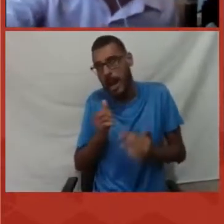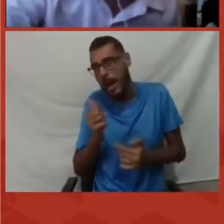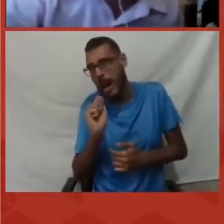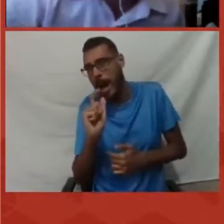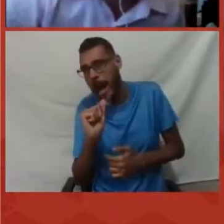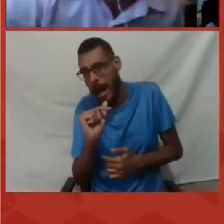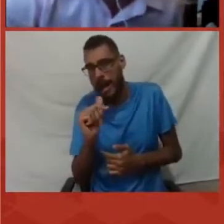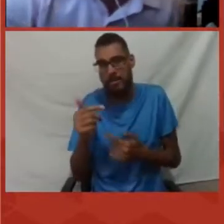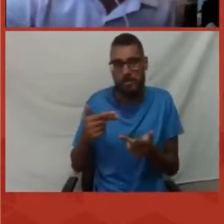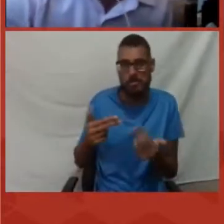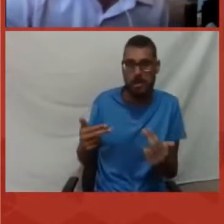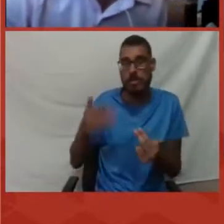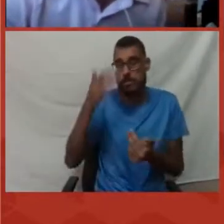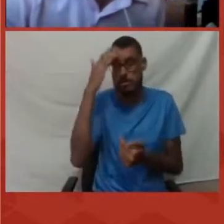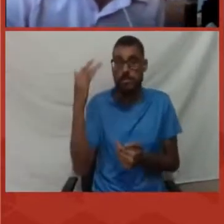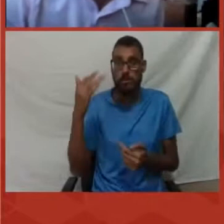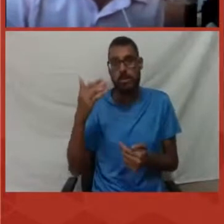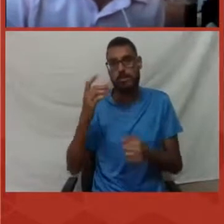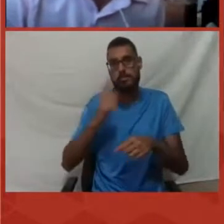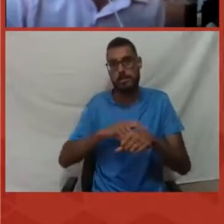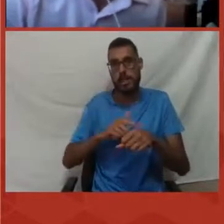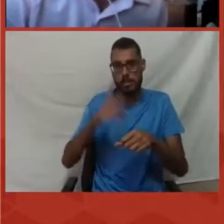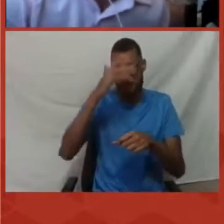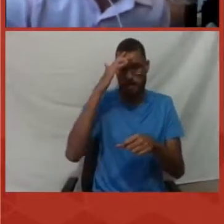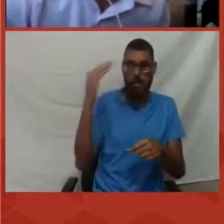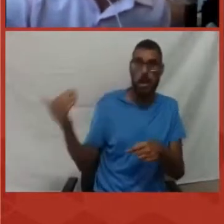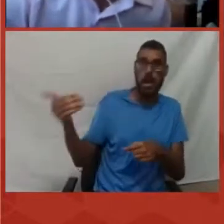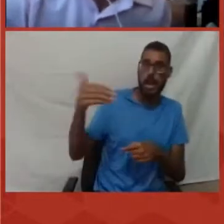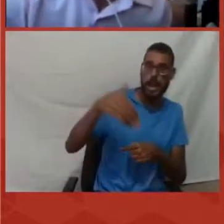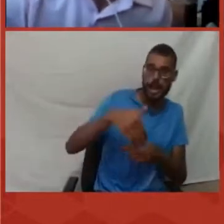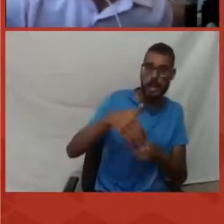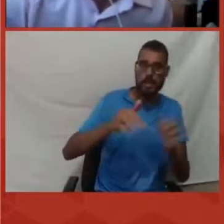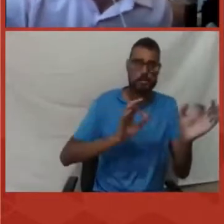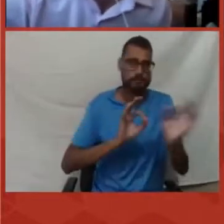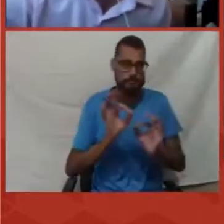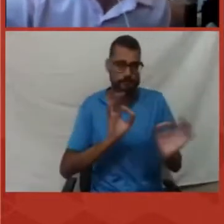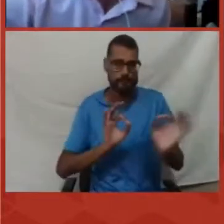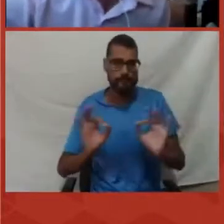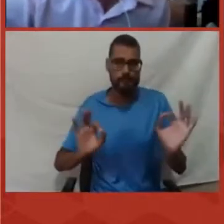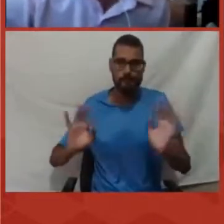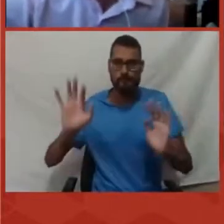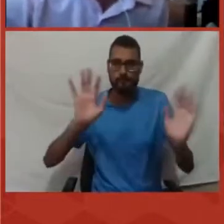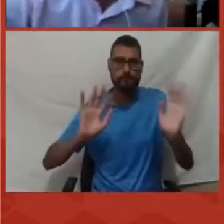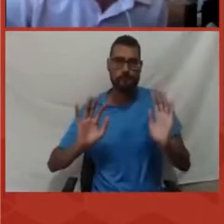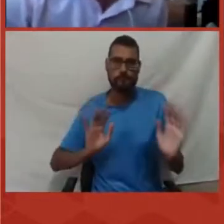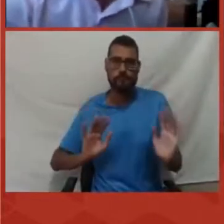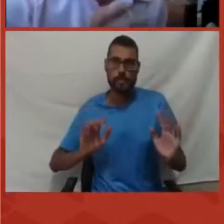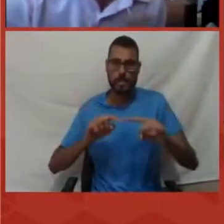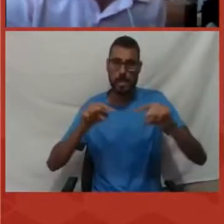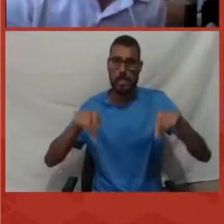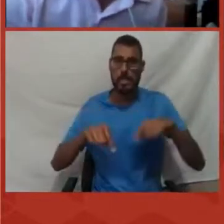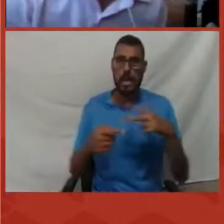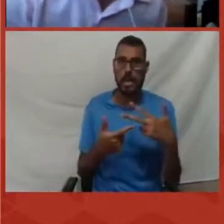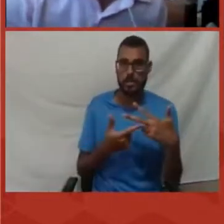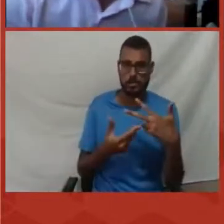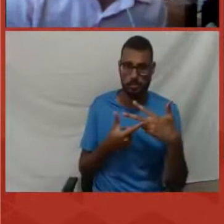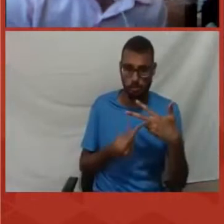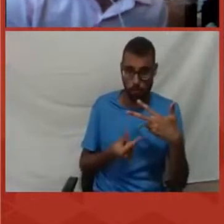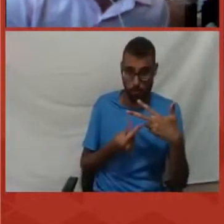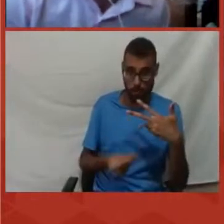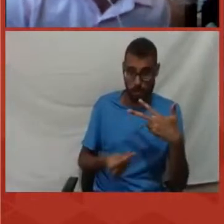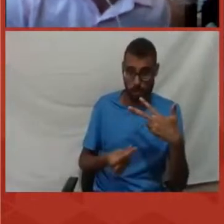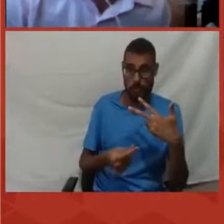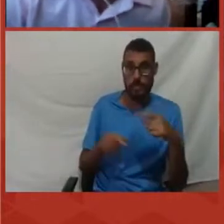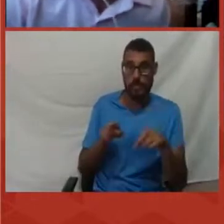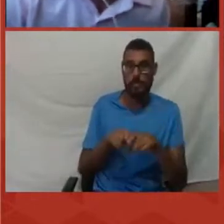pessoas entrem e se acomodem nas referidas salas do Google Meet, né? Também preciso conferir se não tem